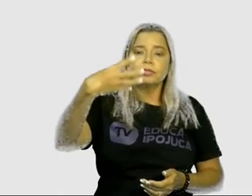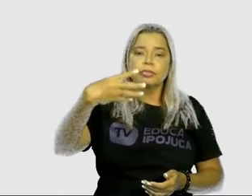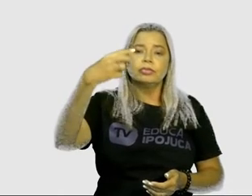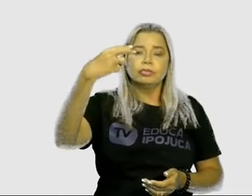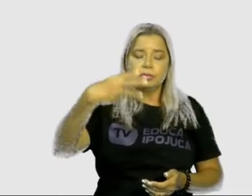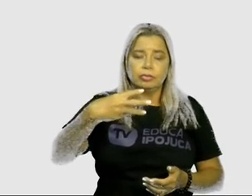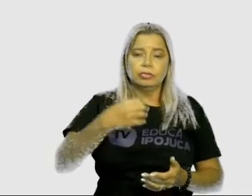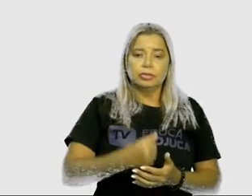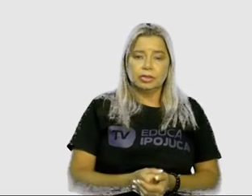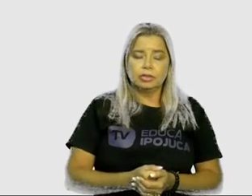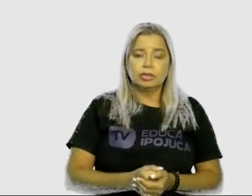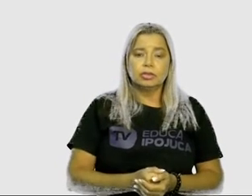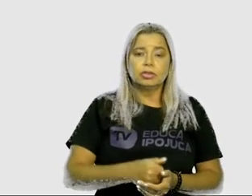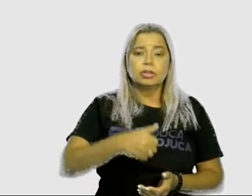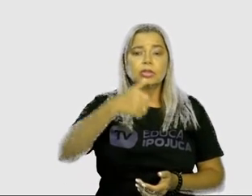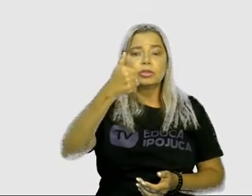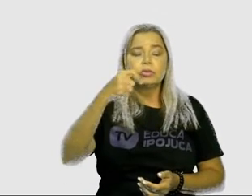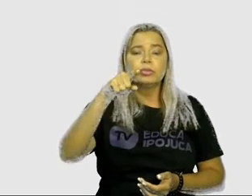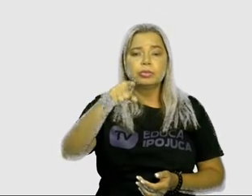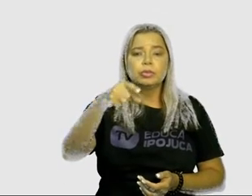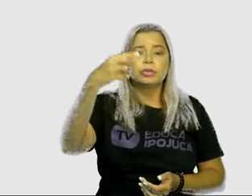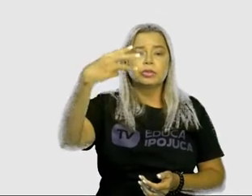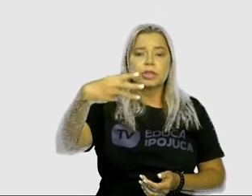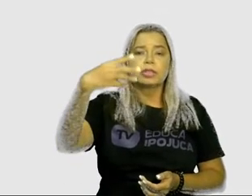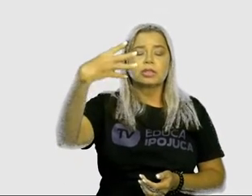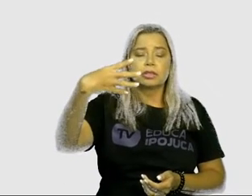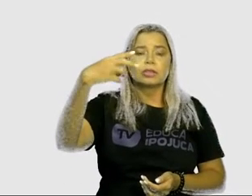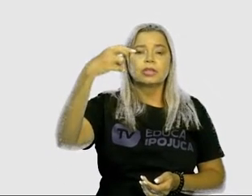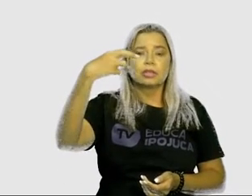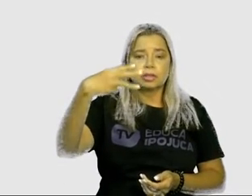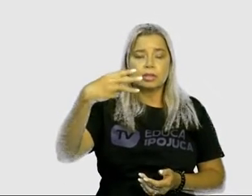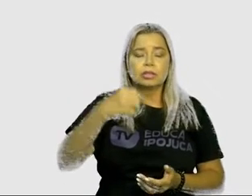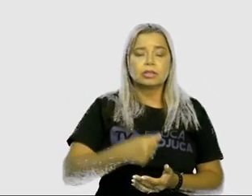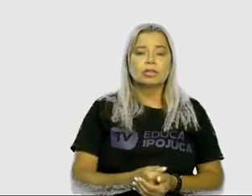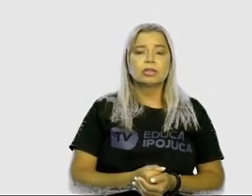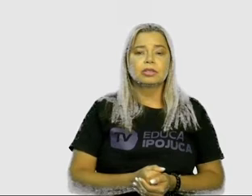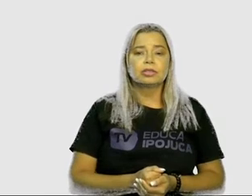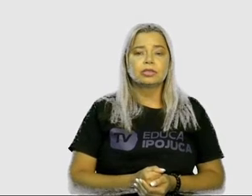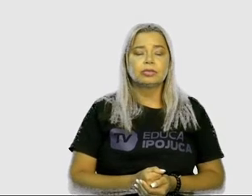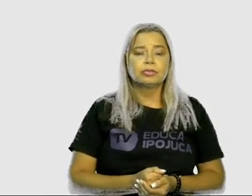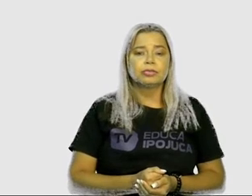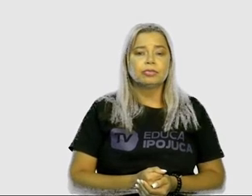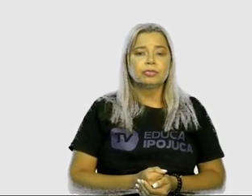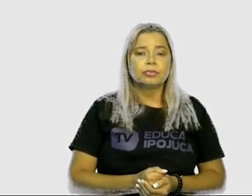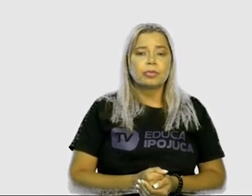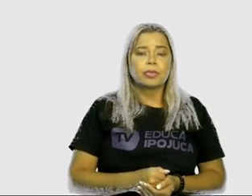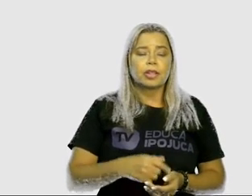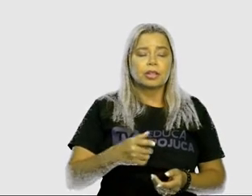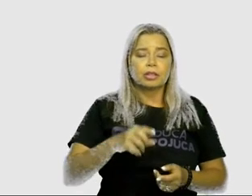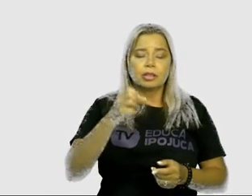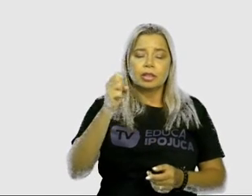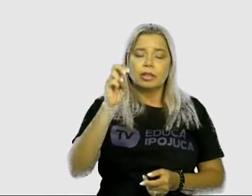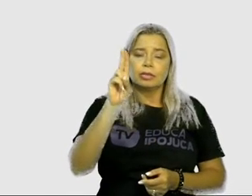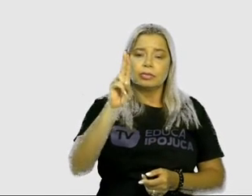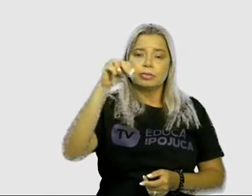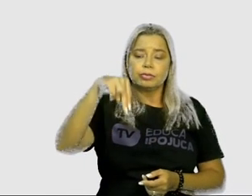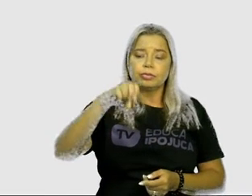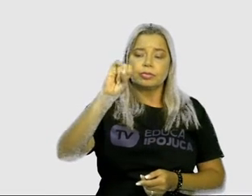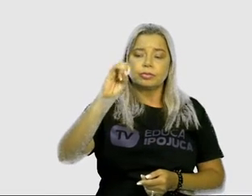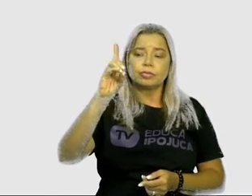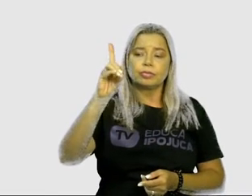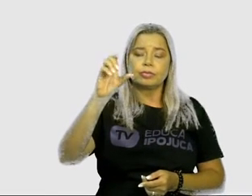1.343. O 1.343, o 1.000 equivale aqui, ó, a unidade de milhar.